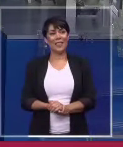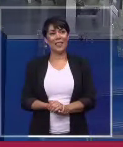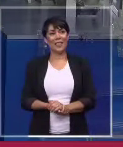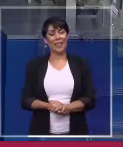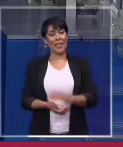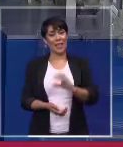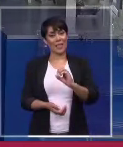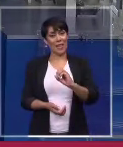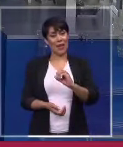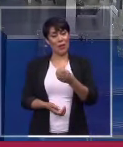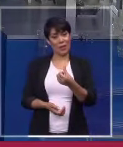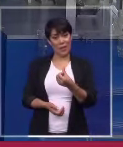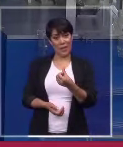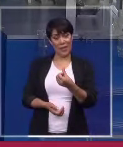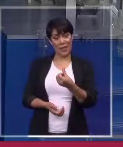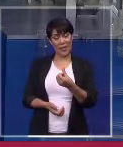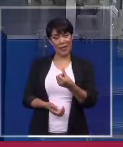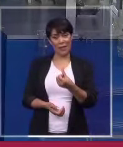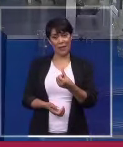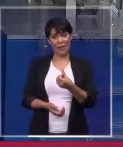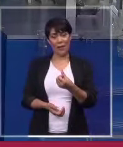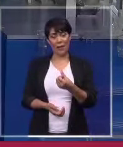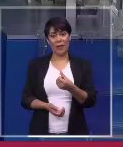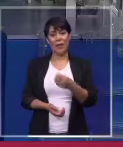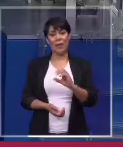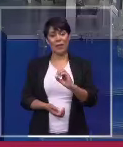número 06. Rosa,